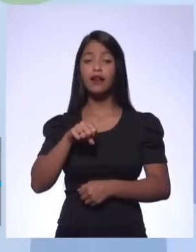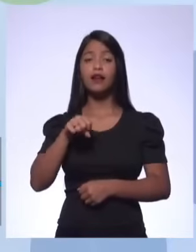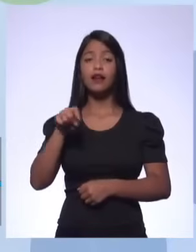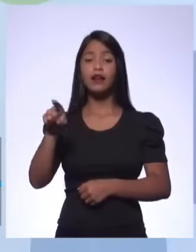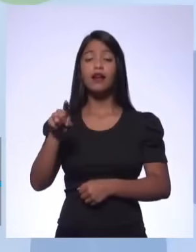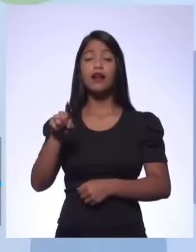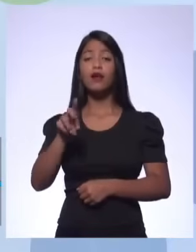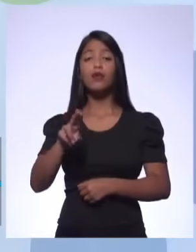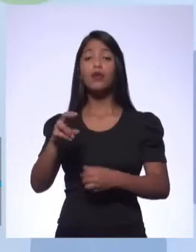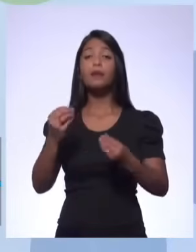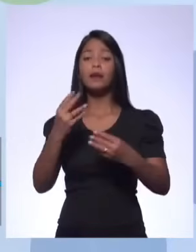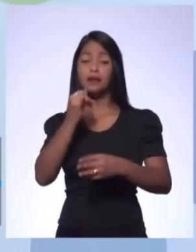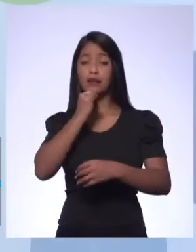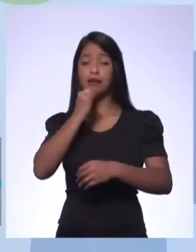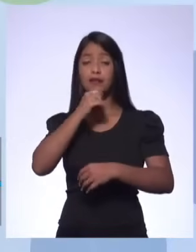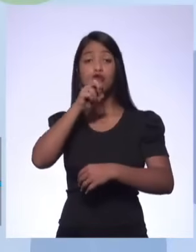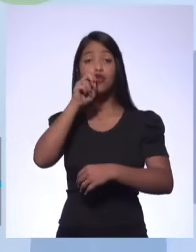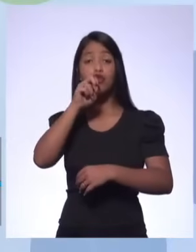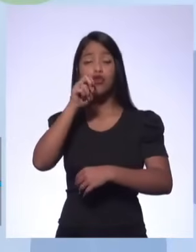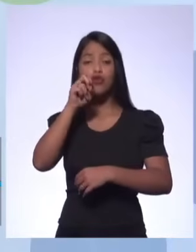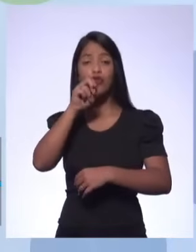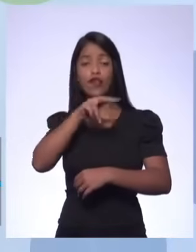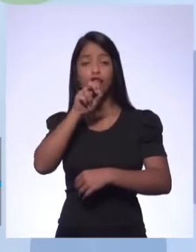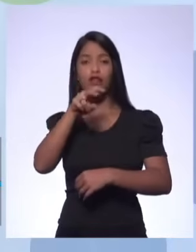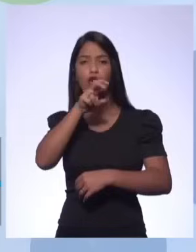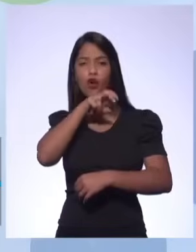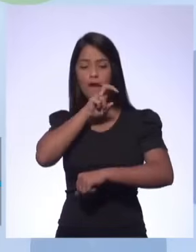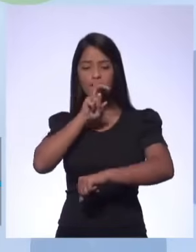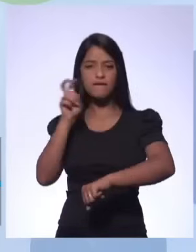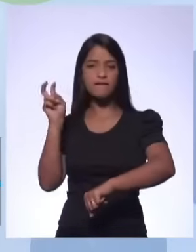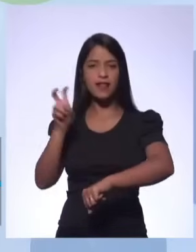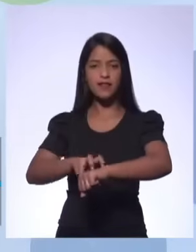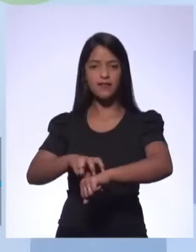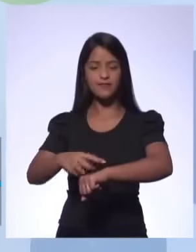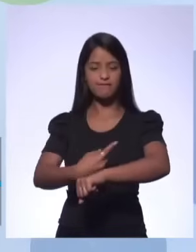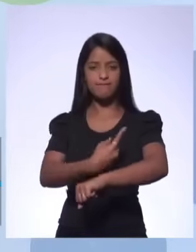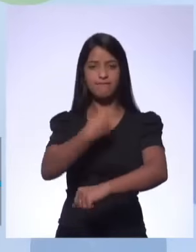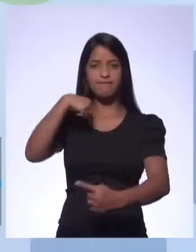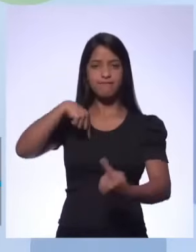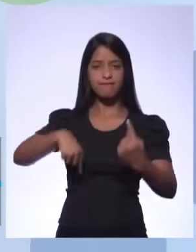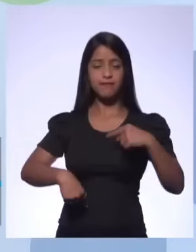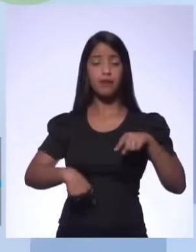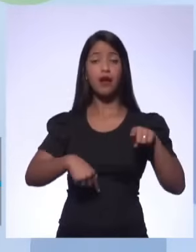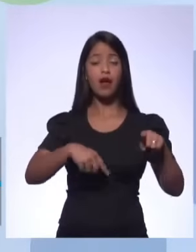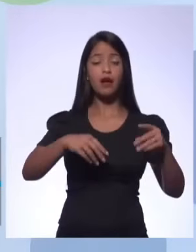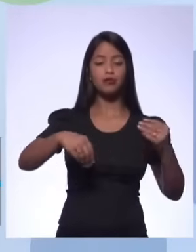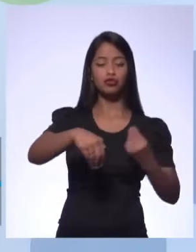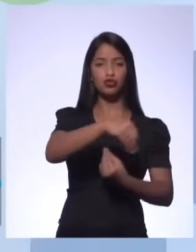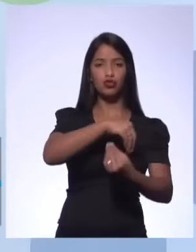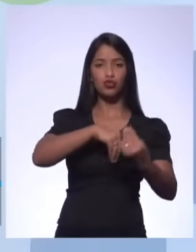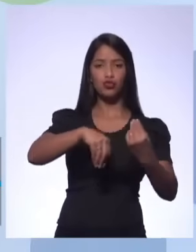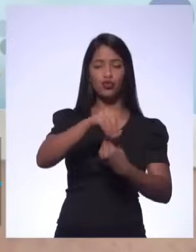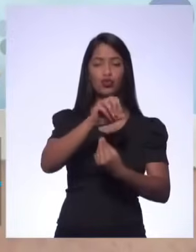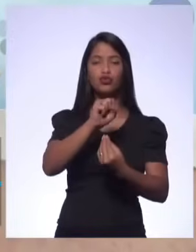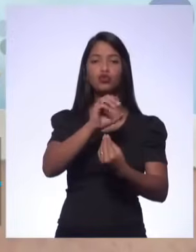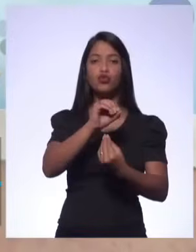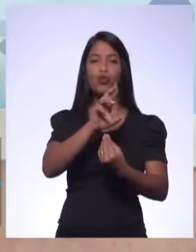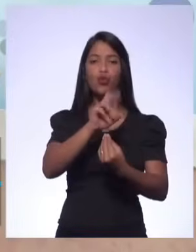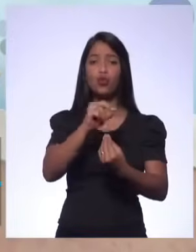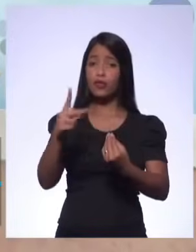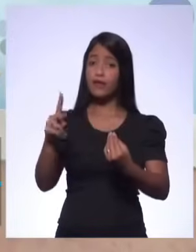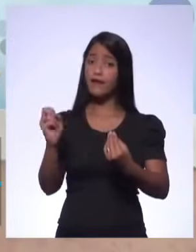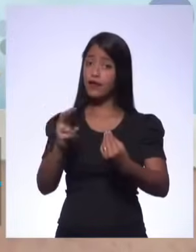própria picada da jararaca. E o Pedro colocou, sim, inclusive para a picada da jararaca, né? Exatamente. Então, a Giovana,